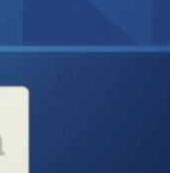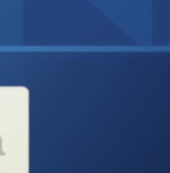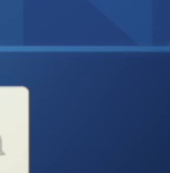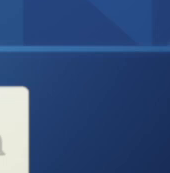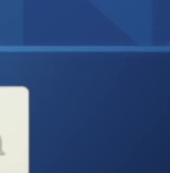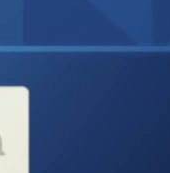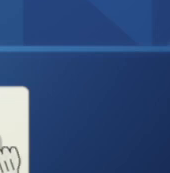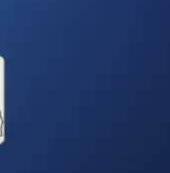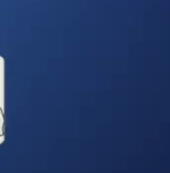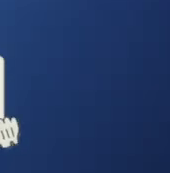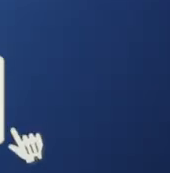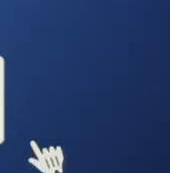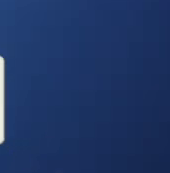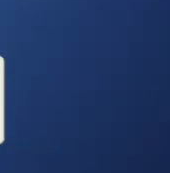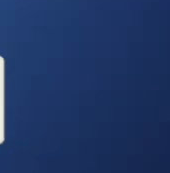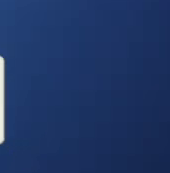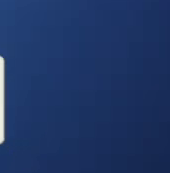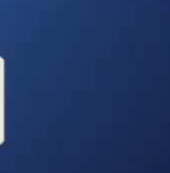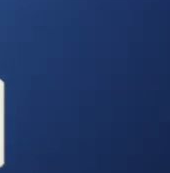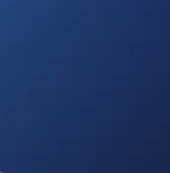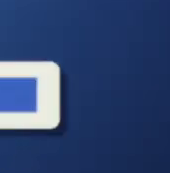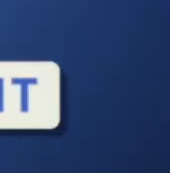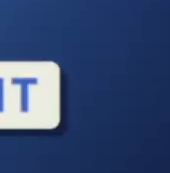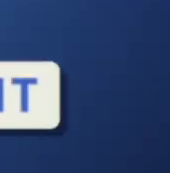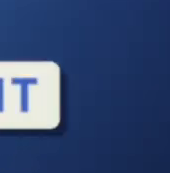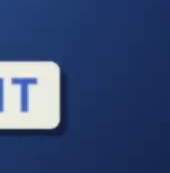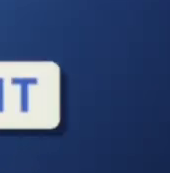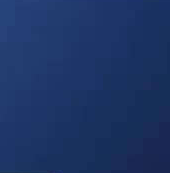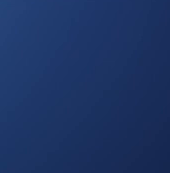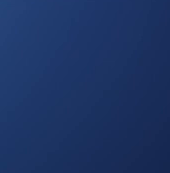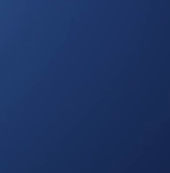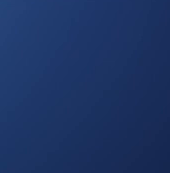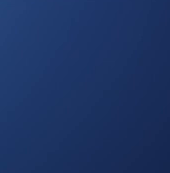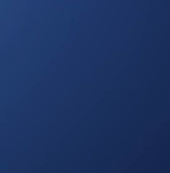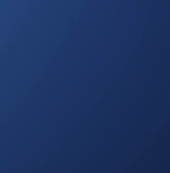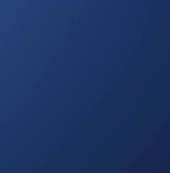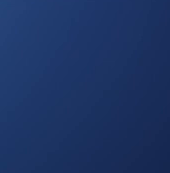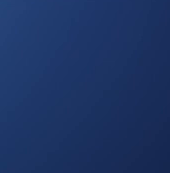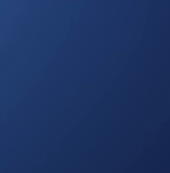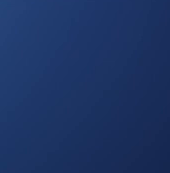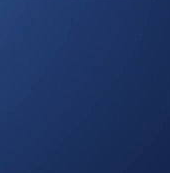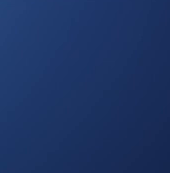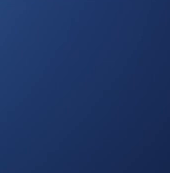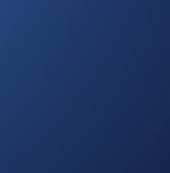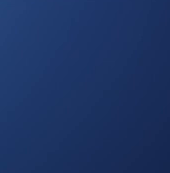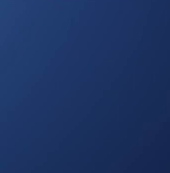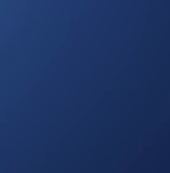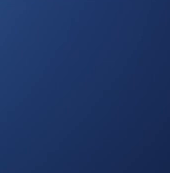keta lua inscreva. No hanehan butang notifikasi, hodi fok komentari no fahe tutan, ba media selu.